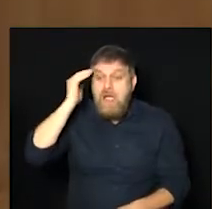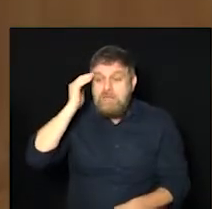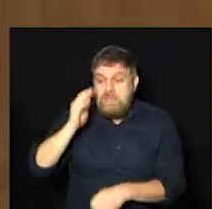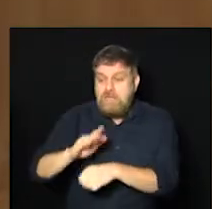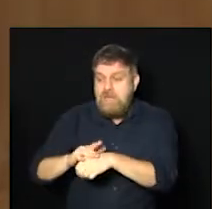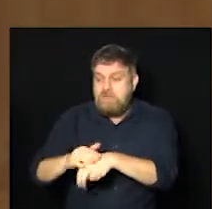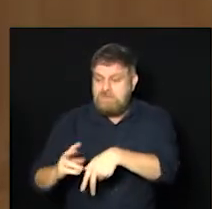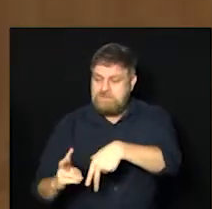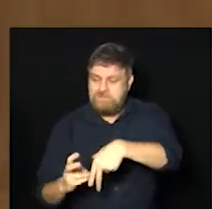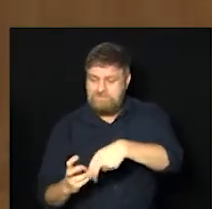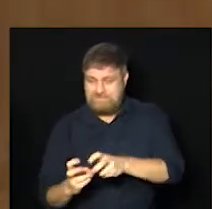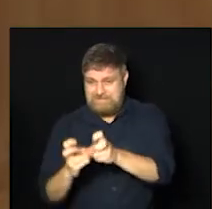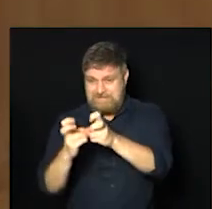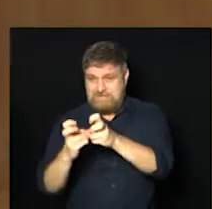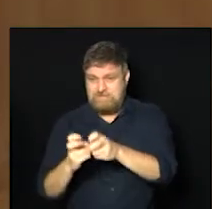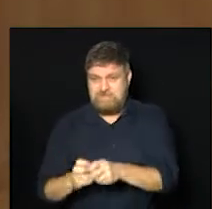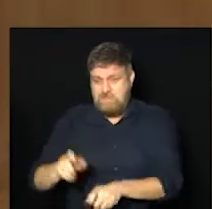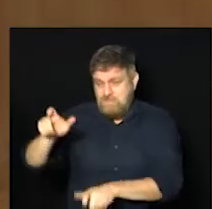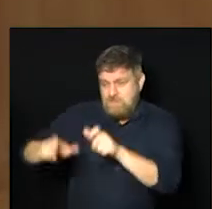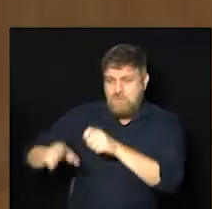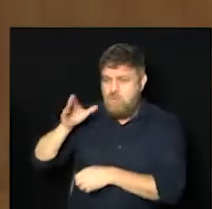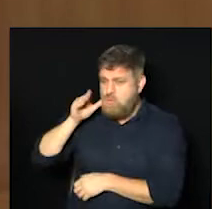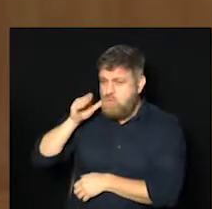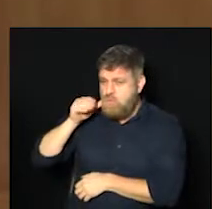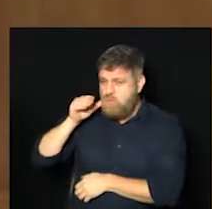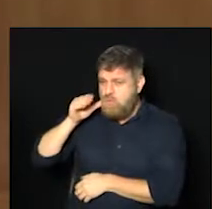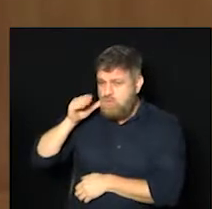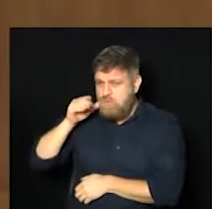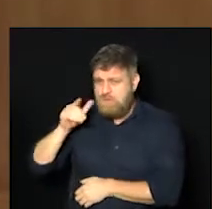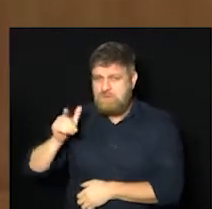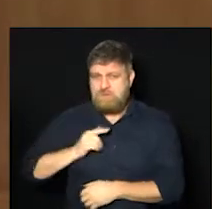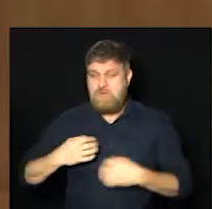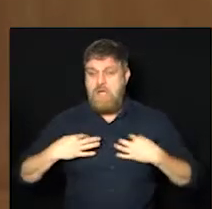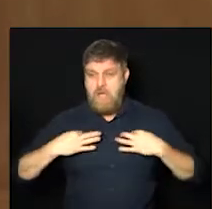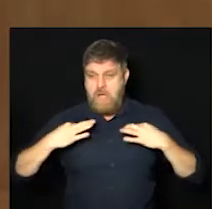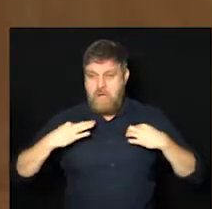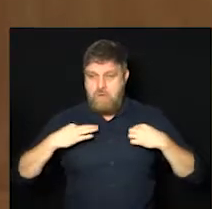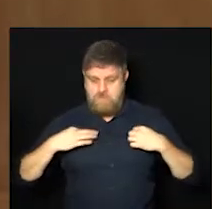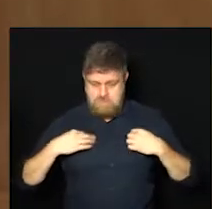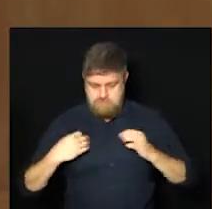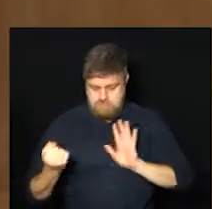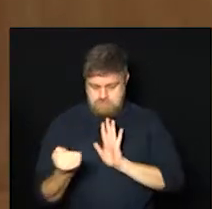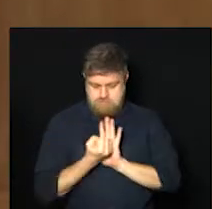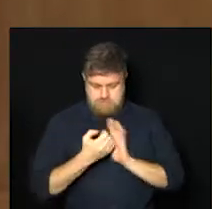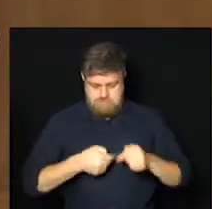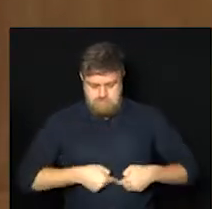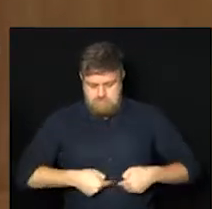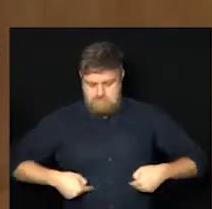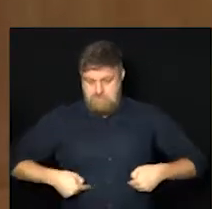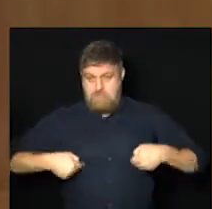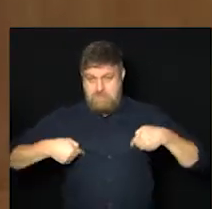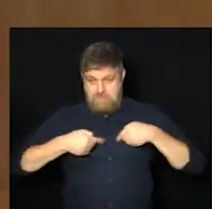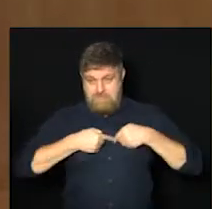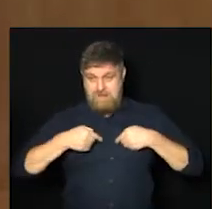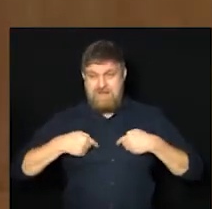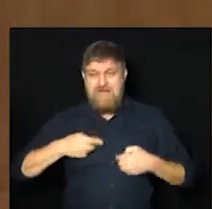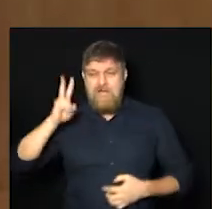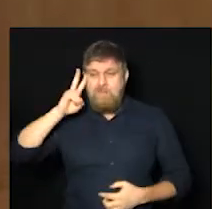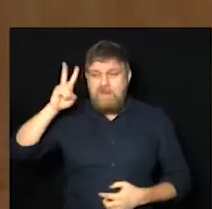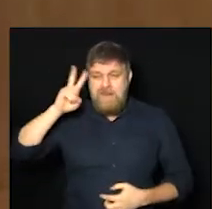nossos colaboradores aqui, usando camiseta do programa, têm